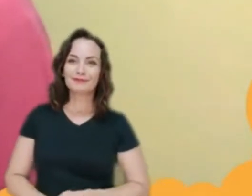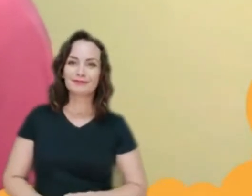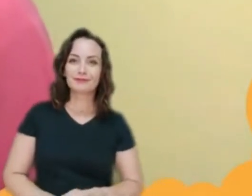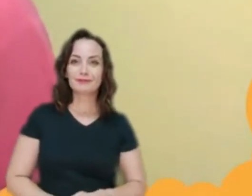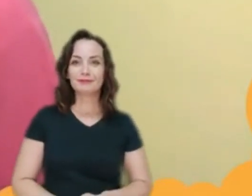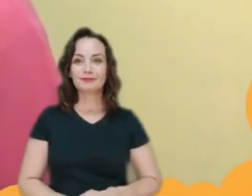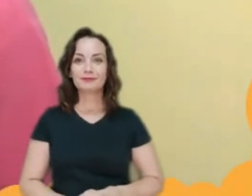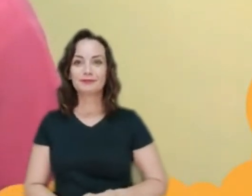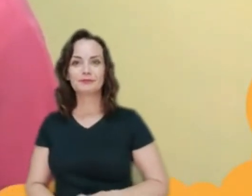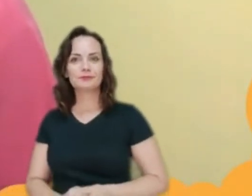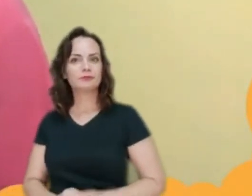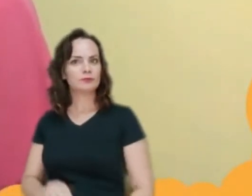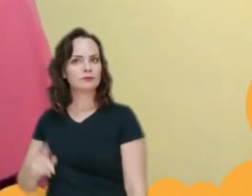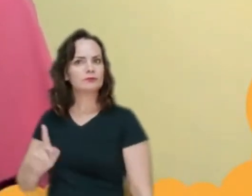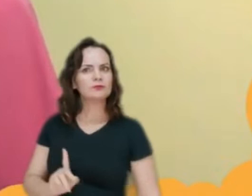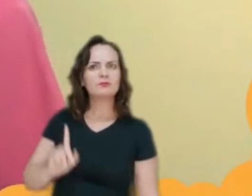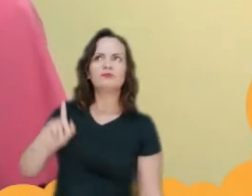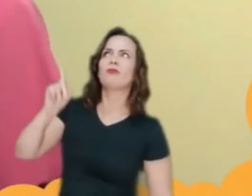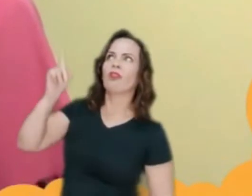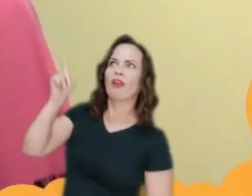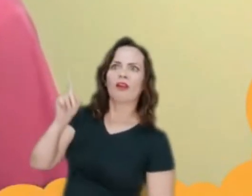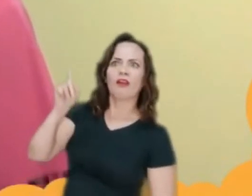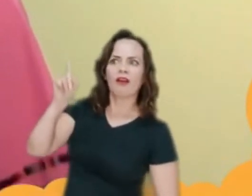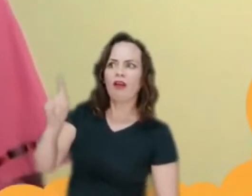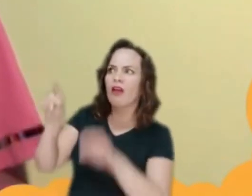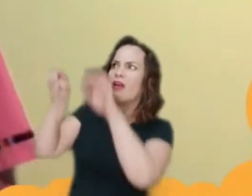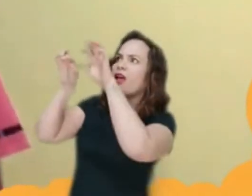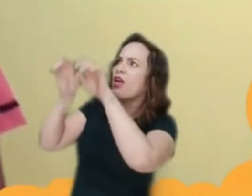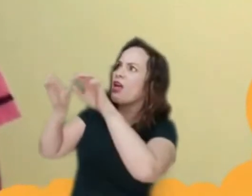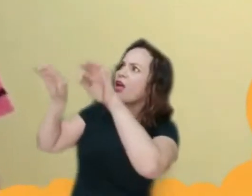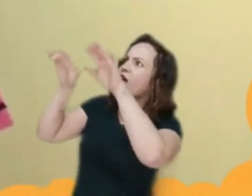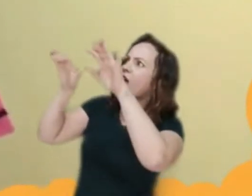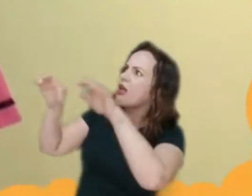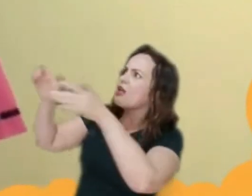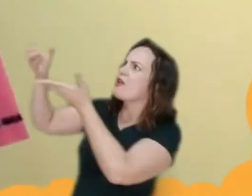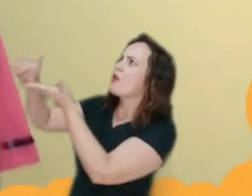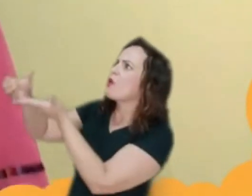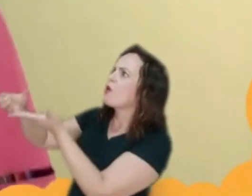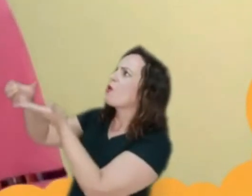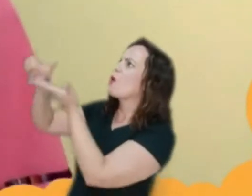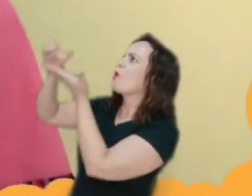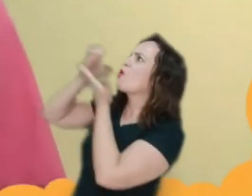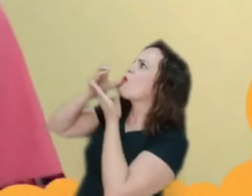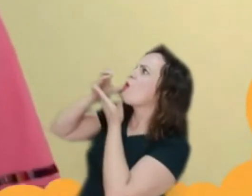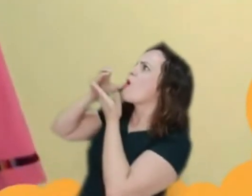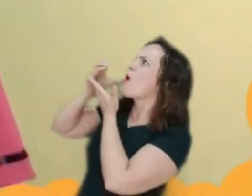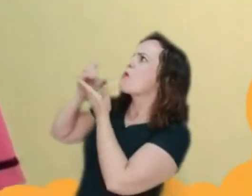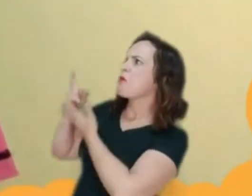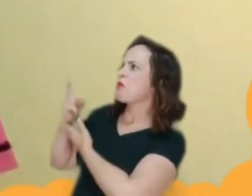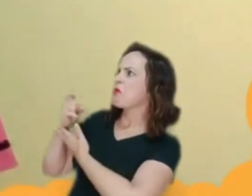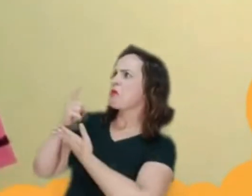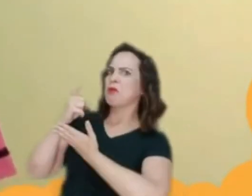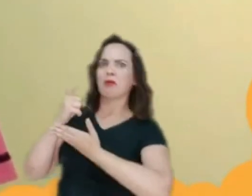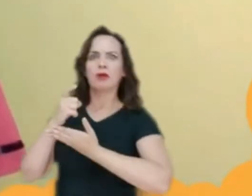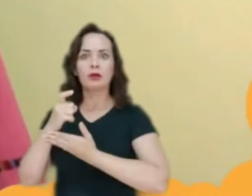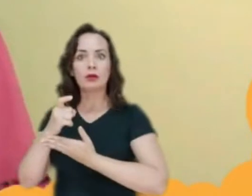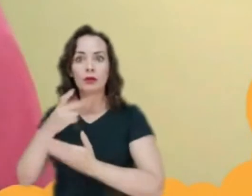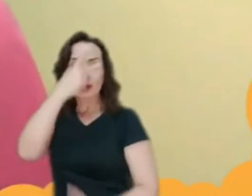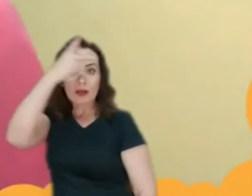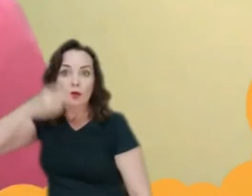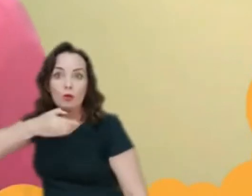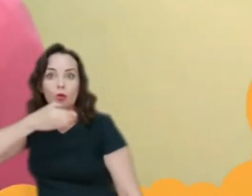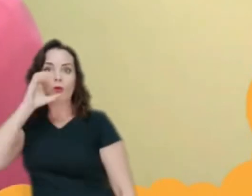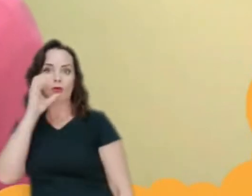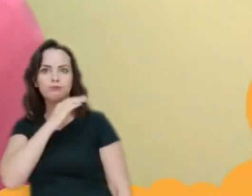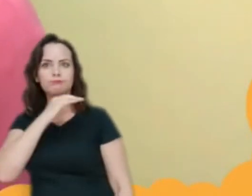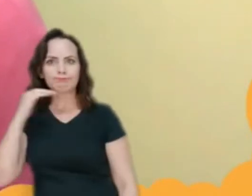Fala pessoal! Tem um copo de veneno e quem vendeu,